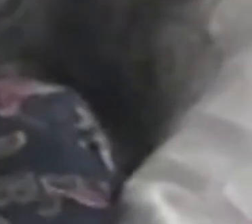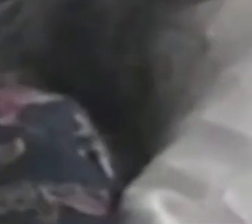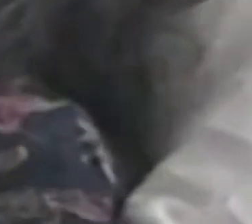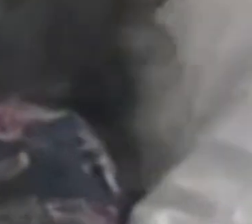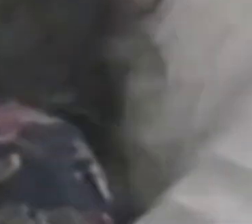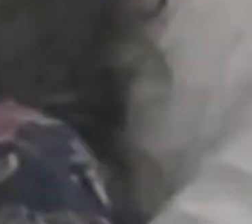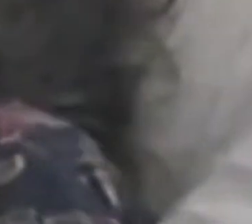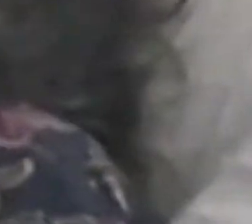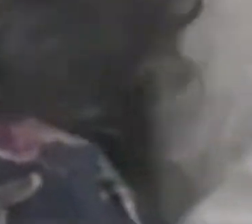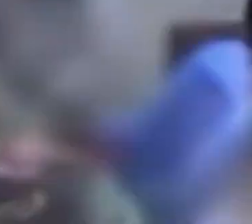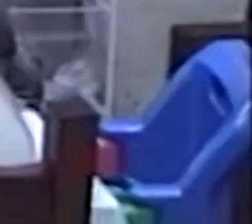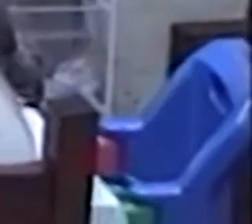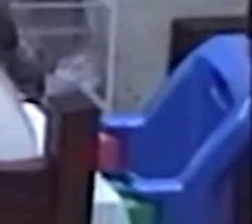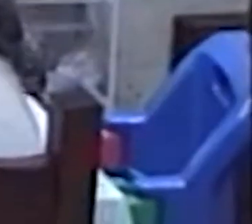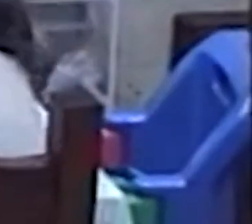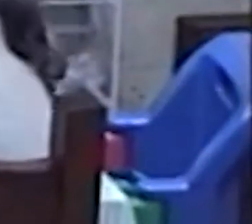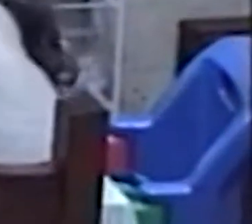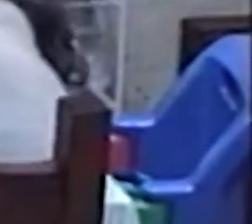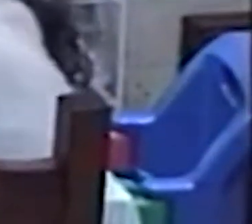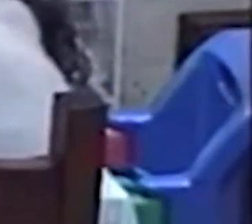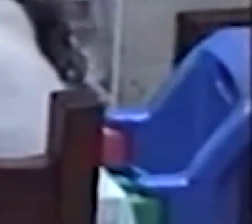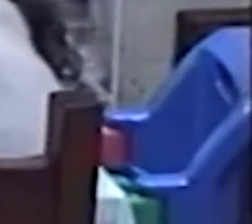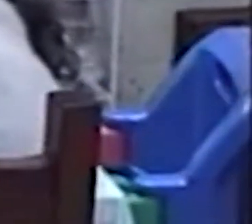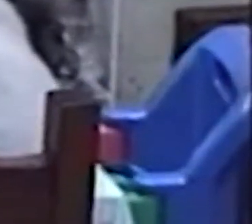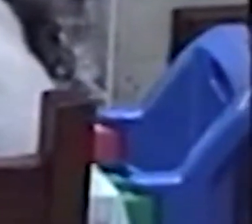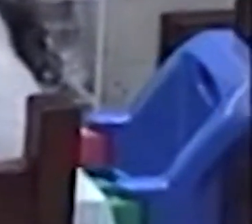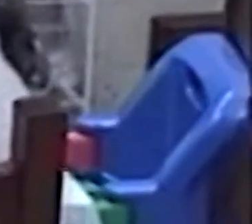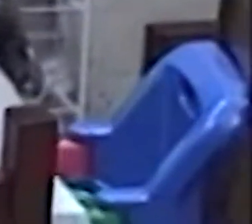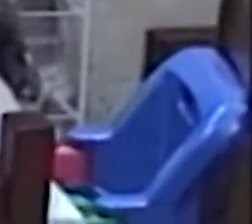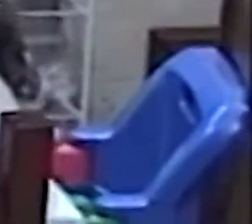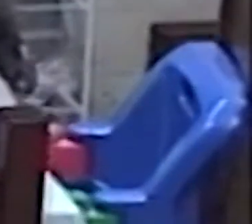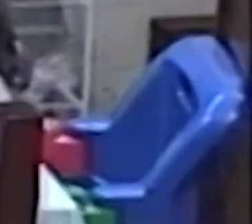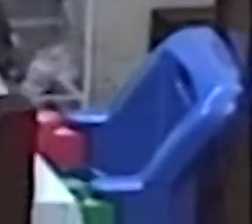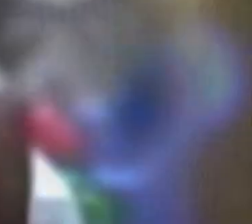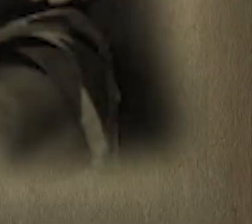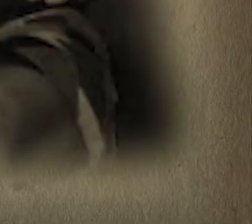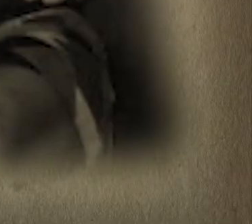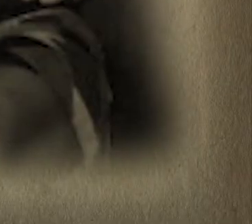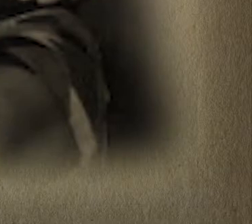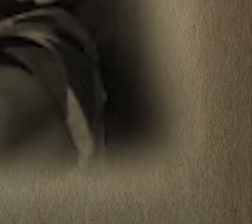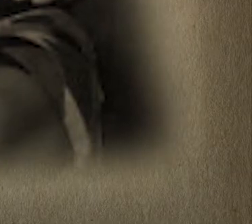baralho com 2 pessoas. Acena. Foto em família, em preto e branco.